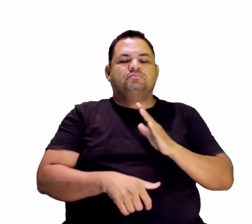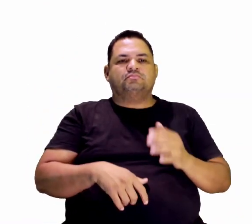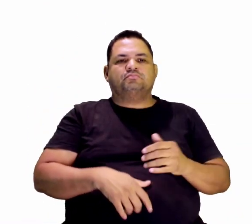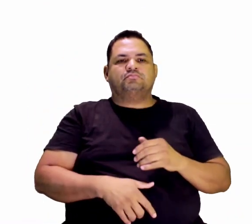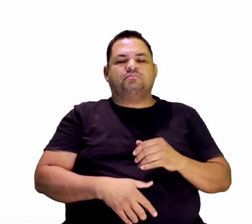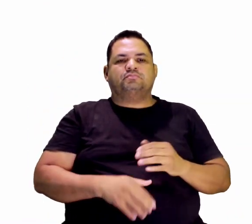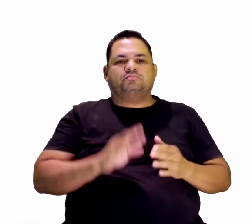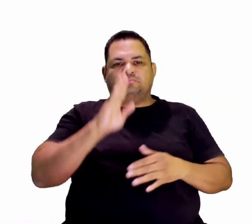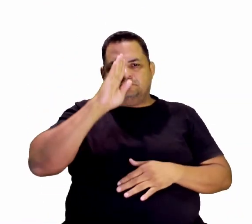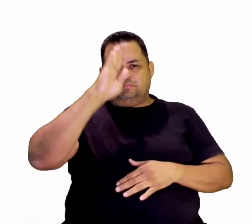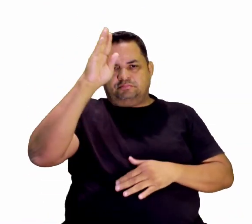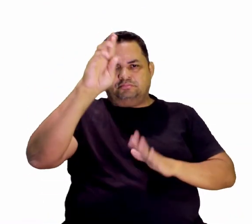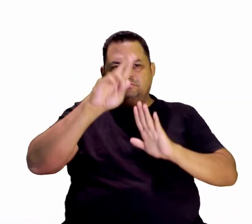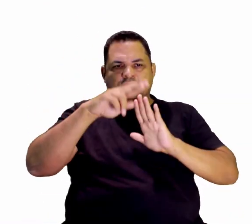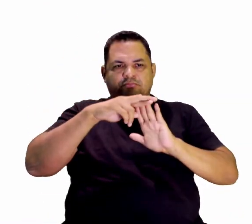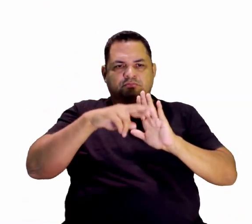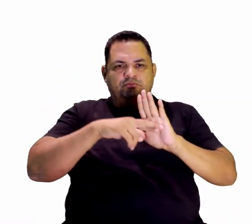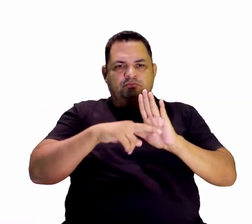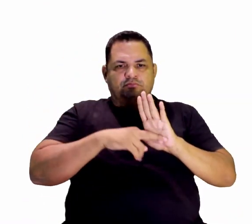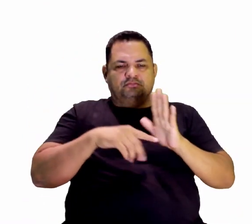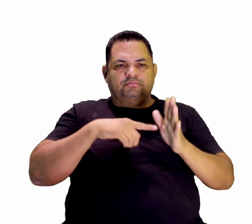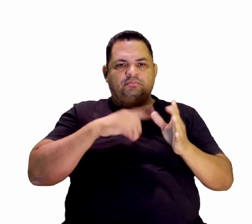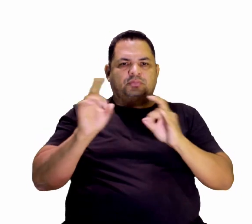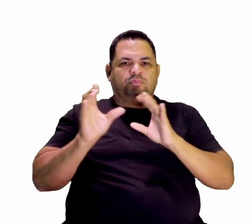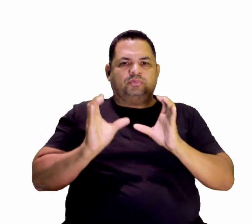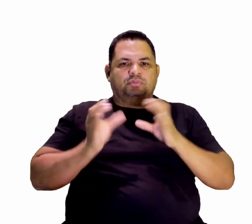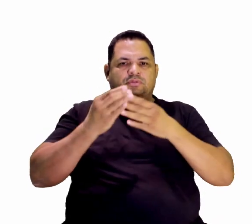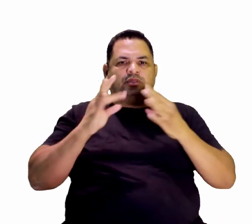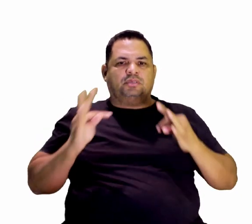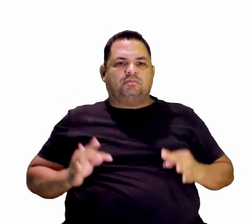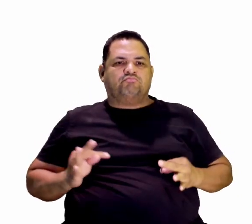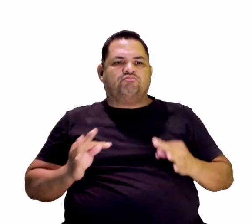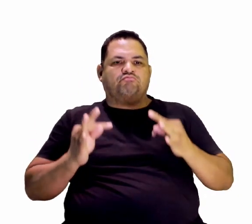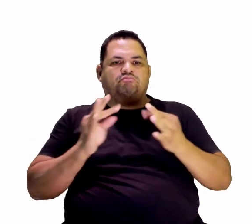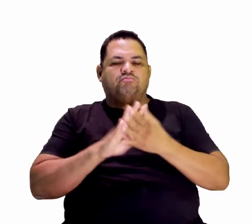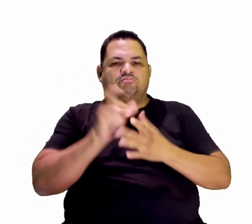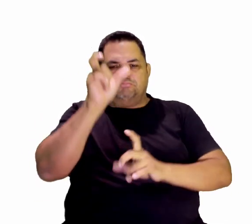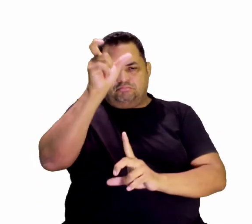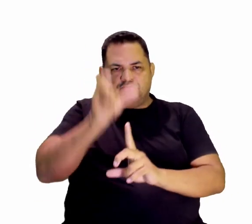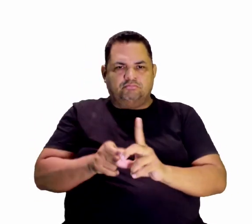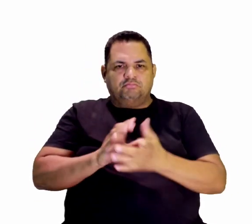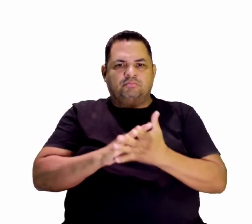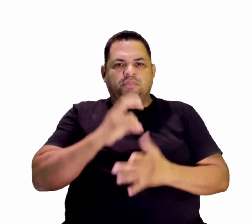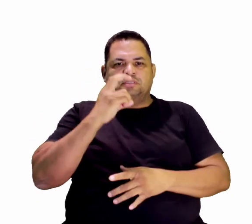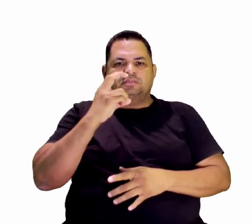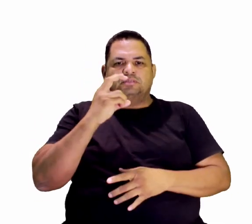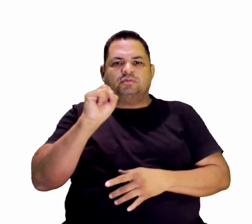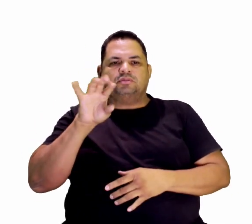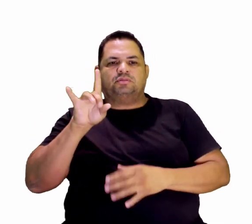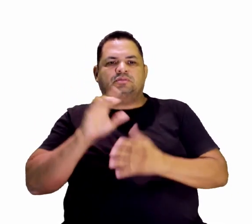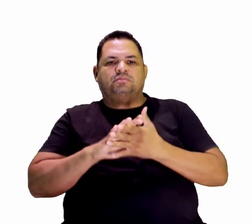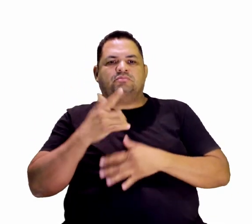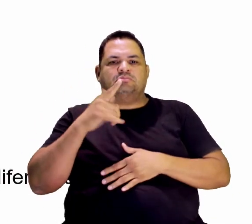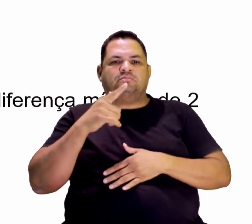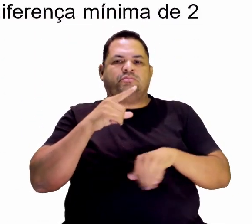na natureza, certo? Então, você agora já consegue perceber aí a classificação desses esportes de modo